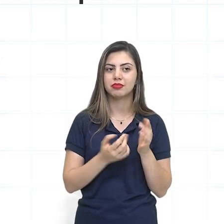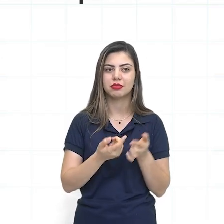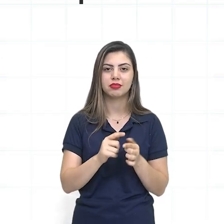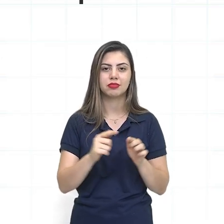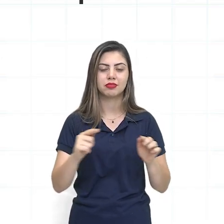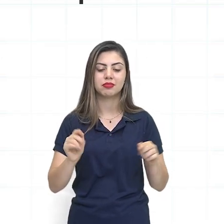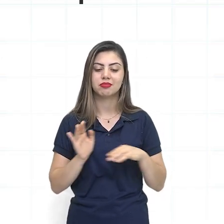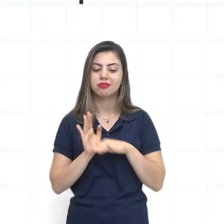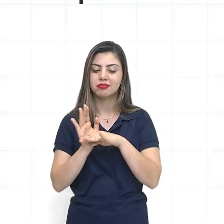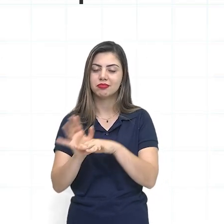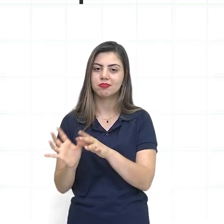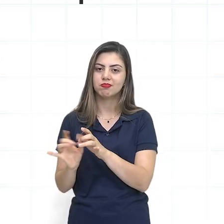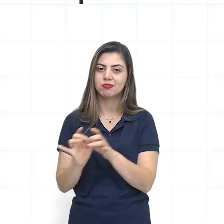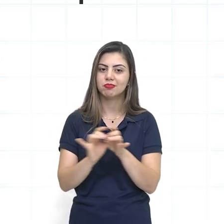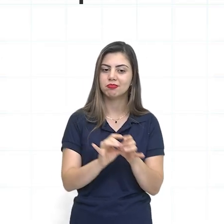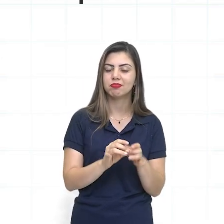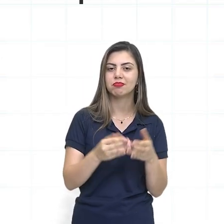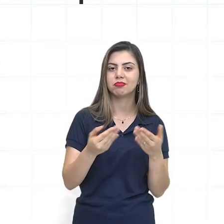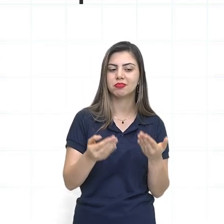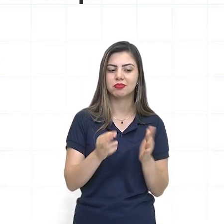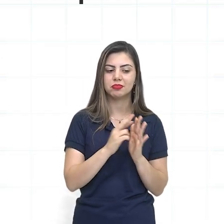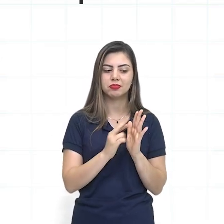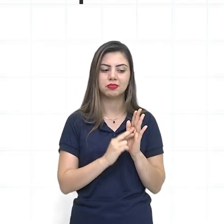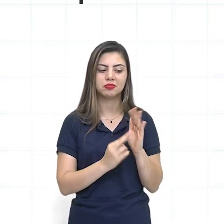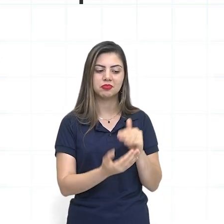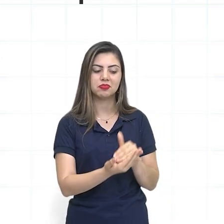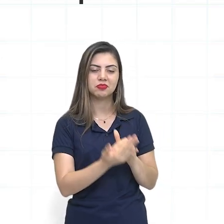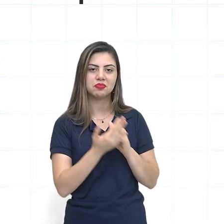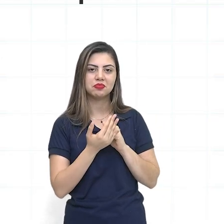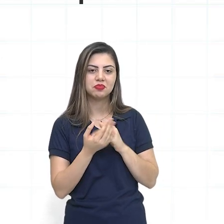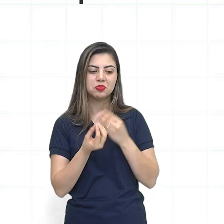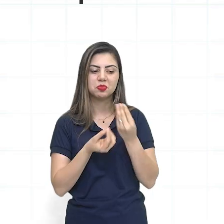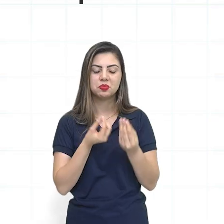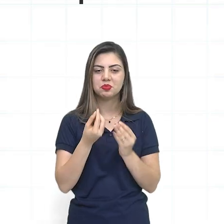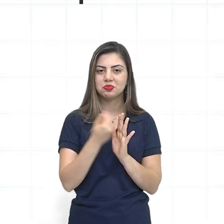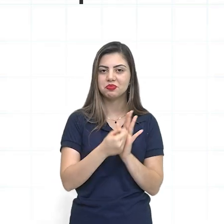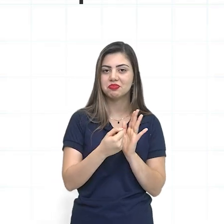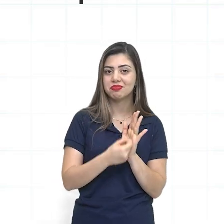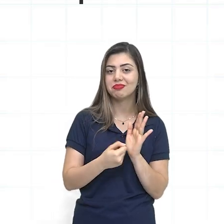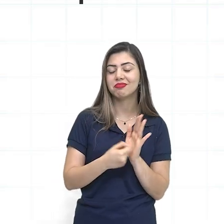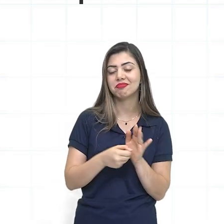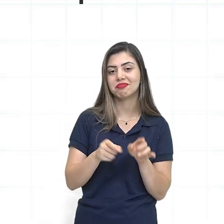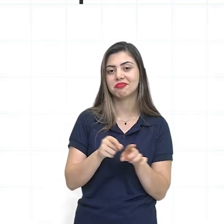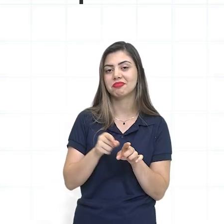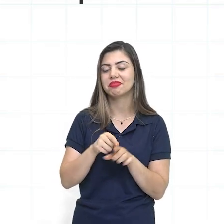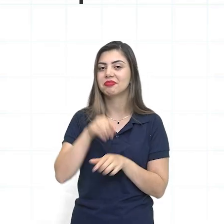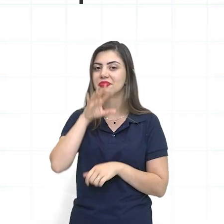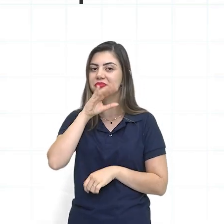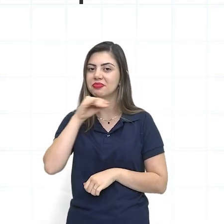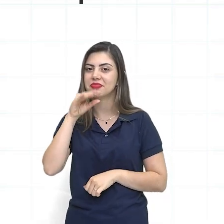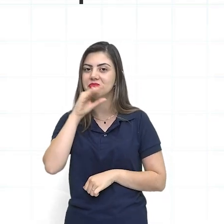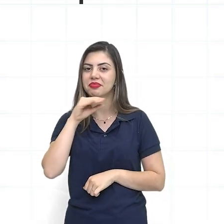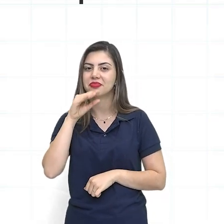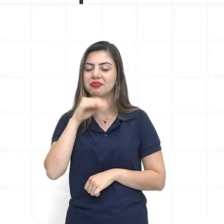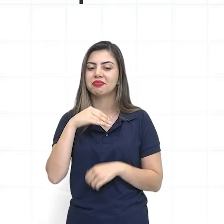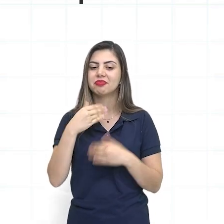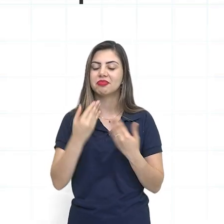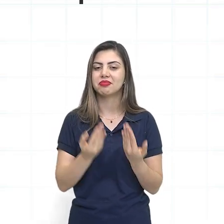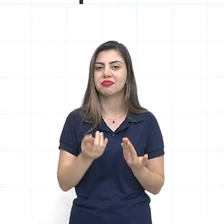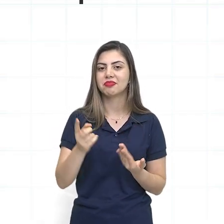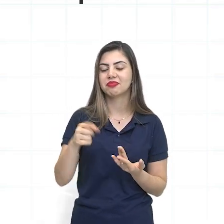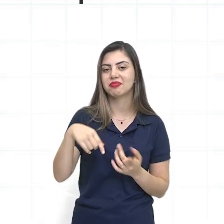elas vão direcionar, né, a escrita e também a fala. Então, essa é